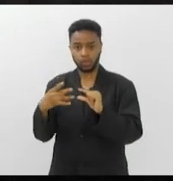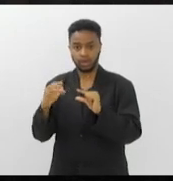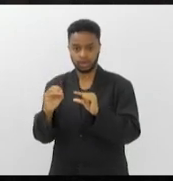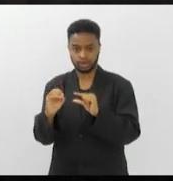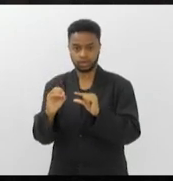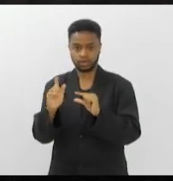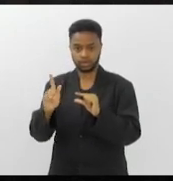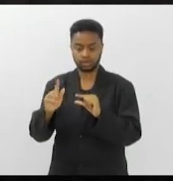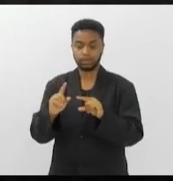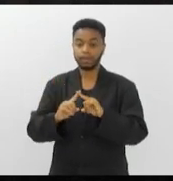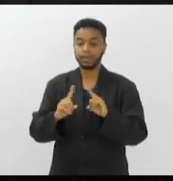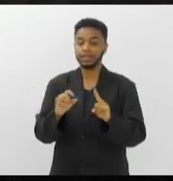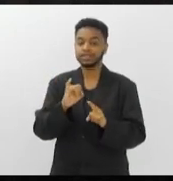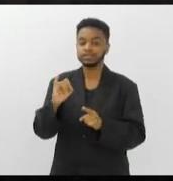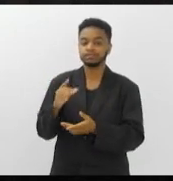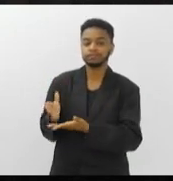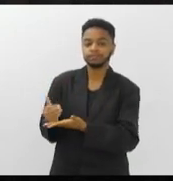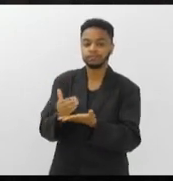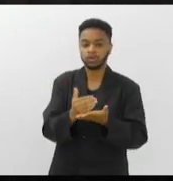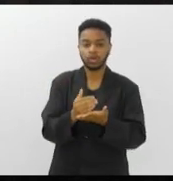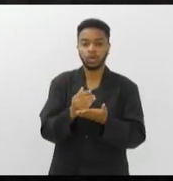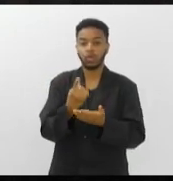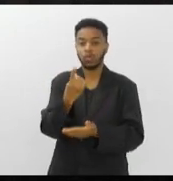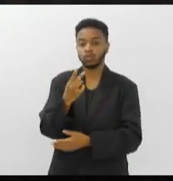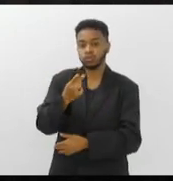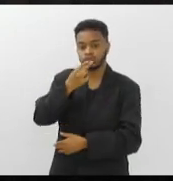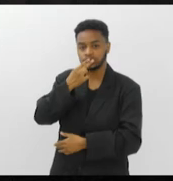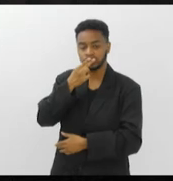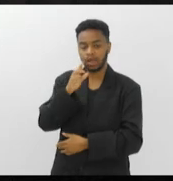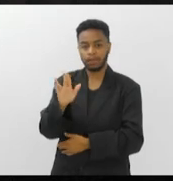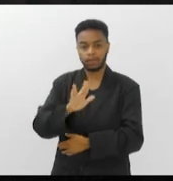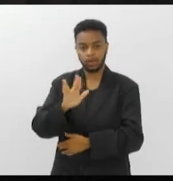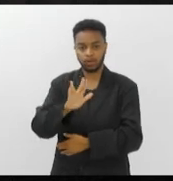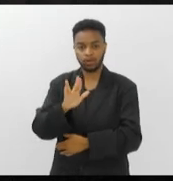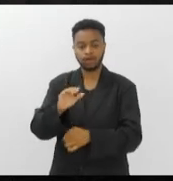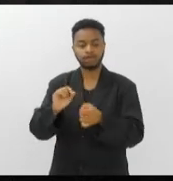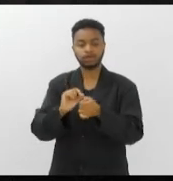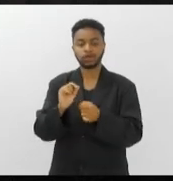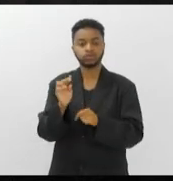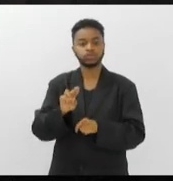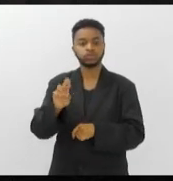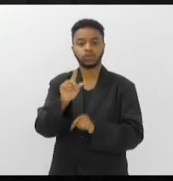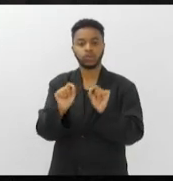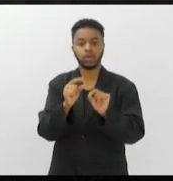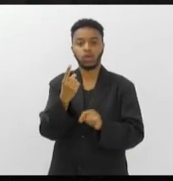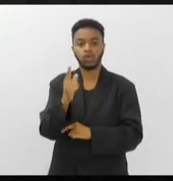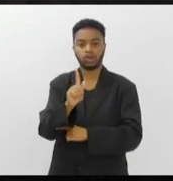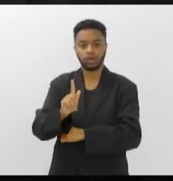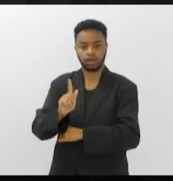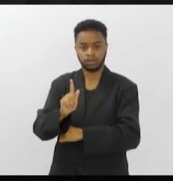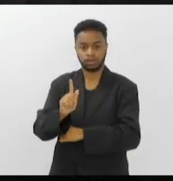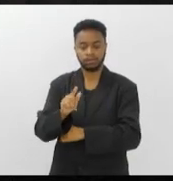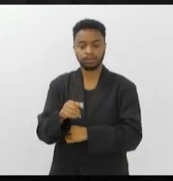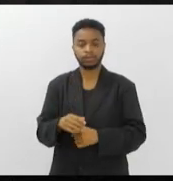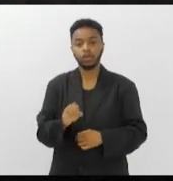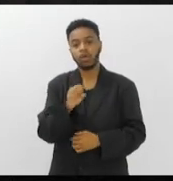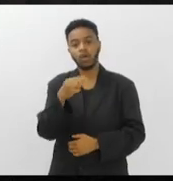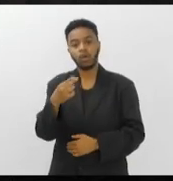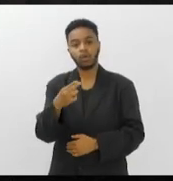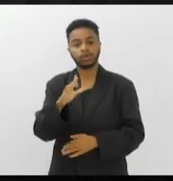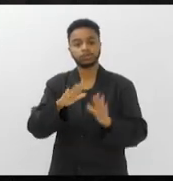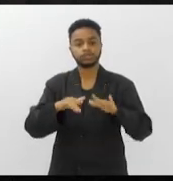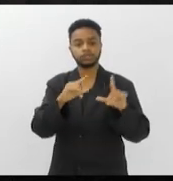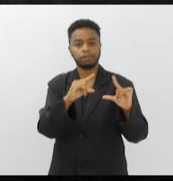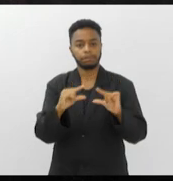um levantamento, um cigarro de maconha é feito com 1 grama, às vezes até menos que